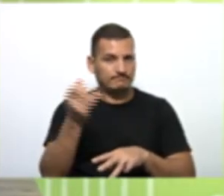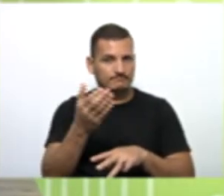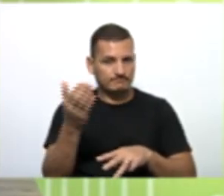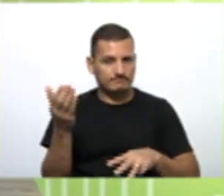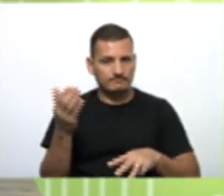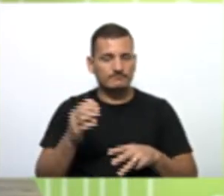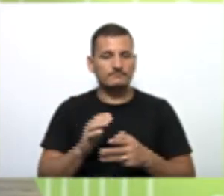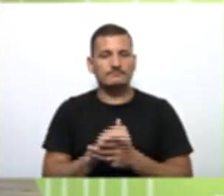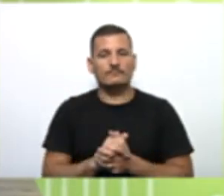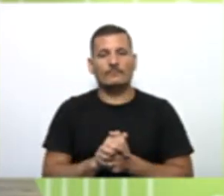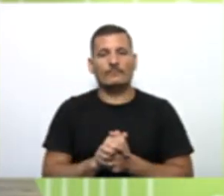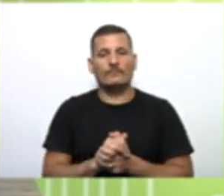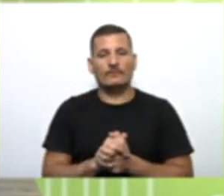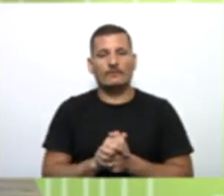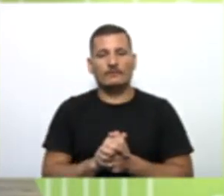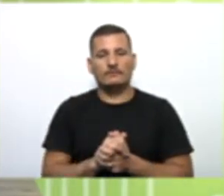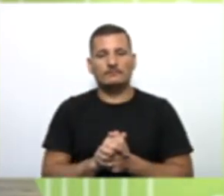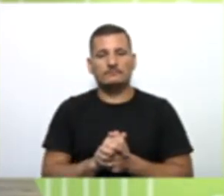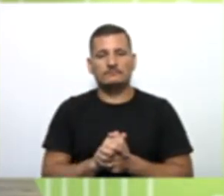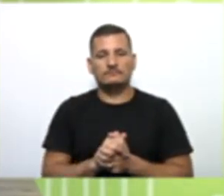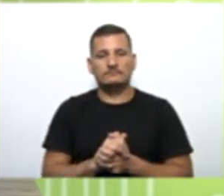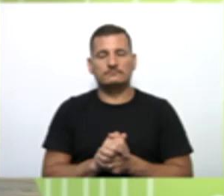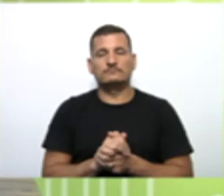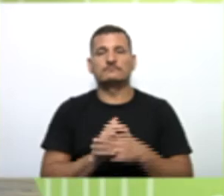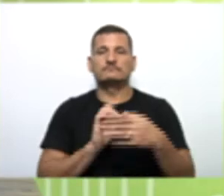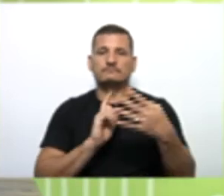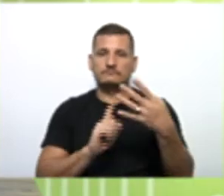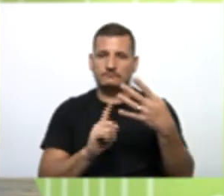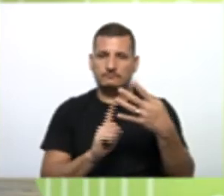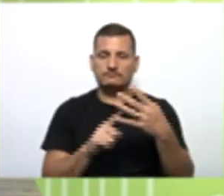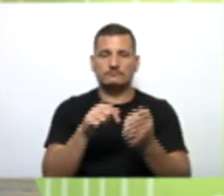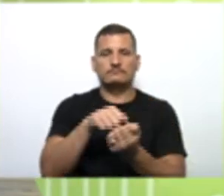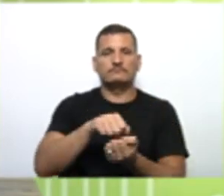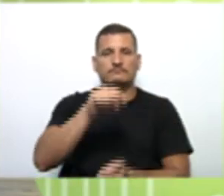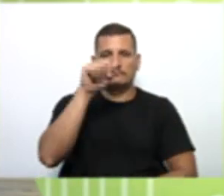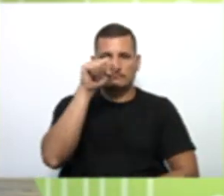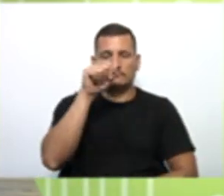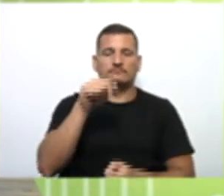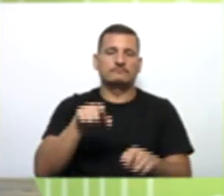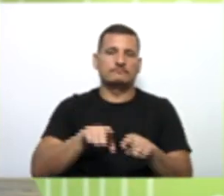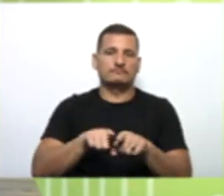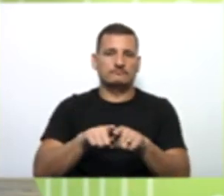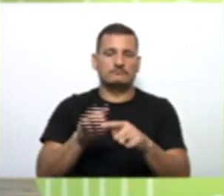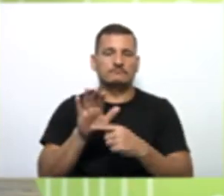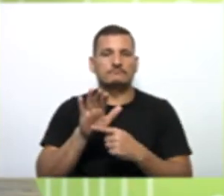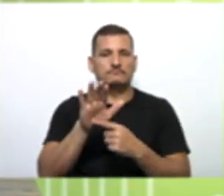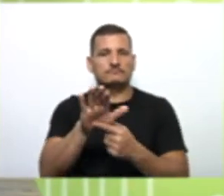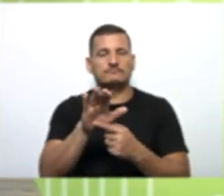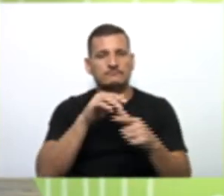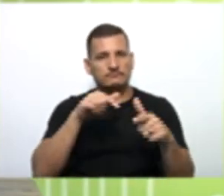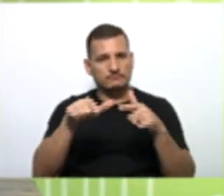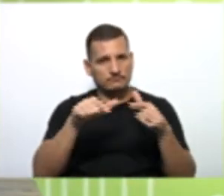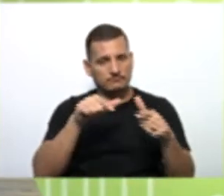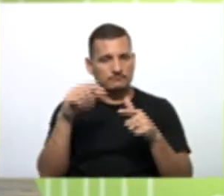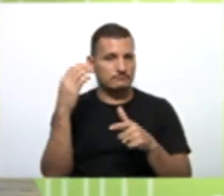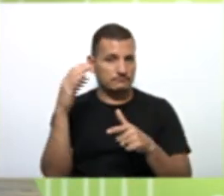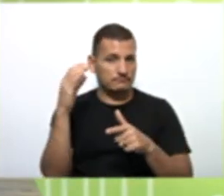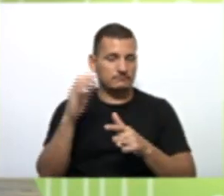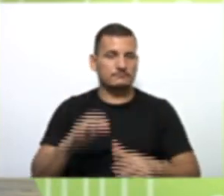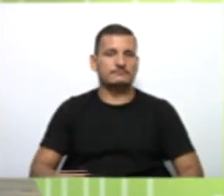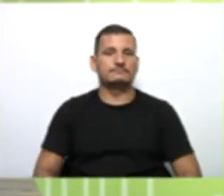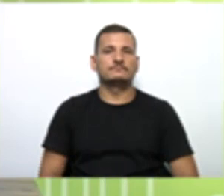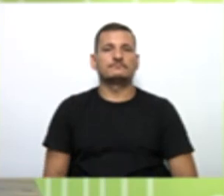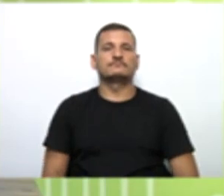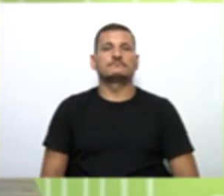vocês, e também o banner, que é uma forma de apresentação de trabalho científico. A proposta da